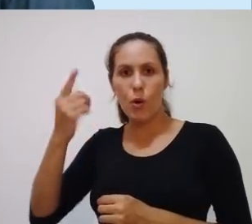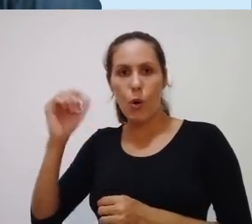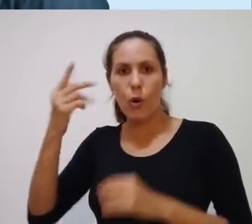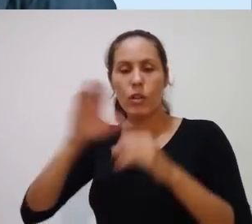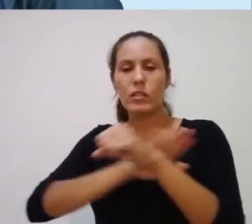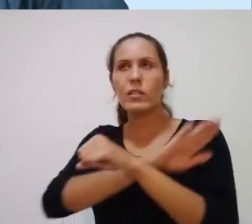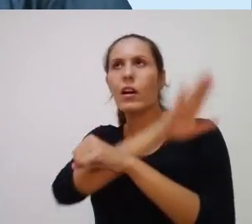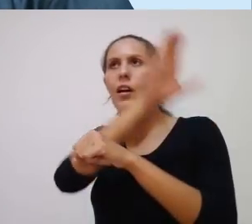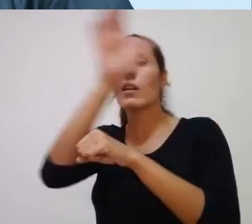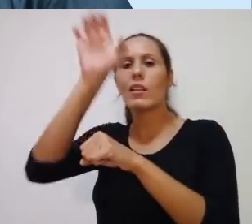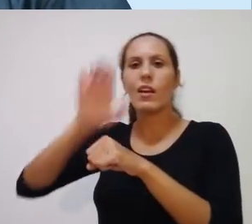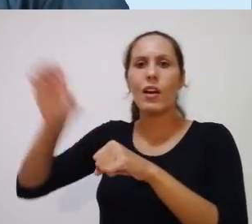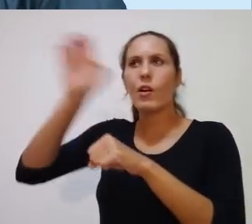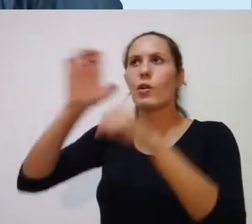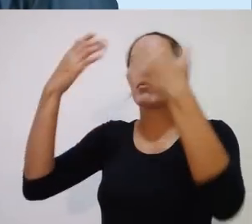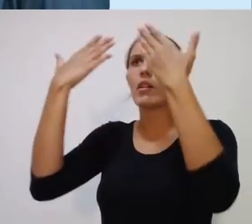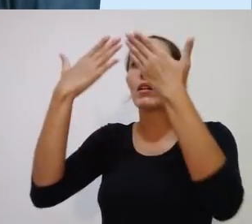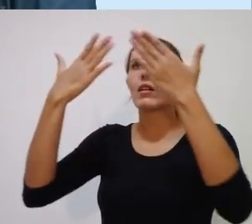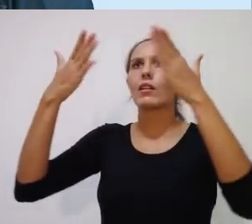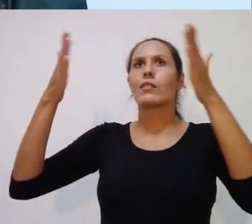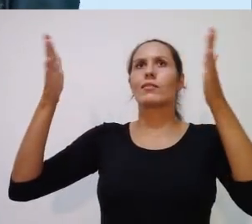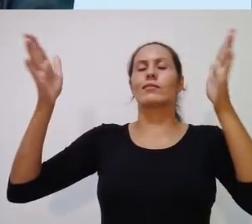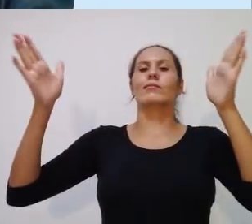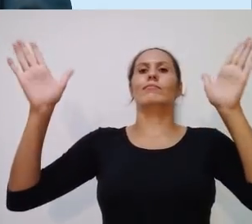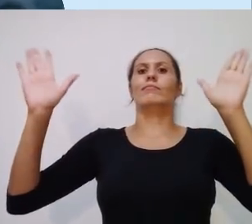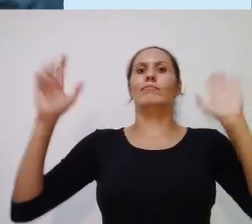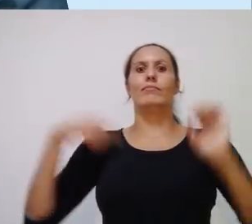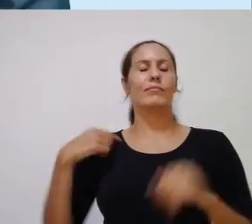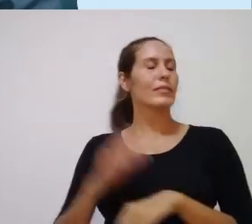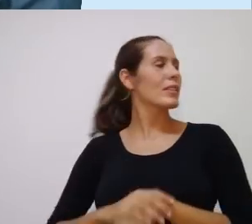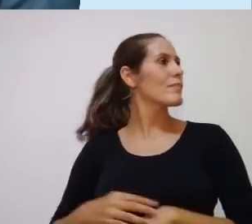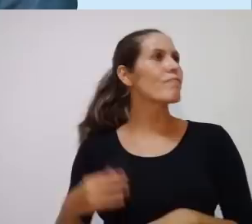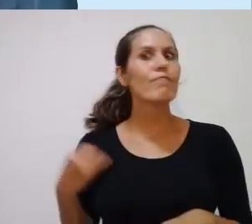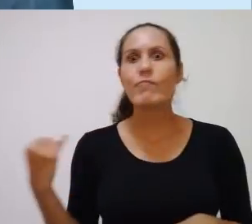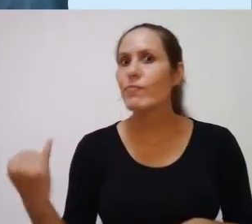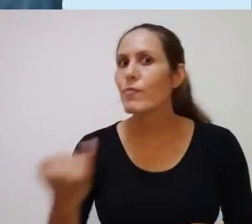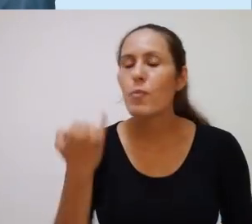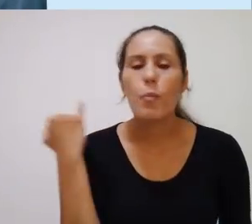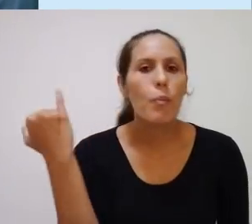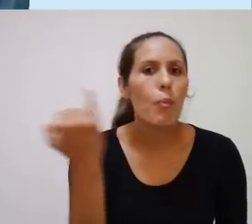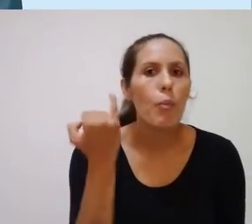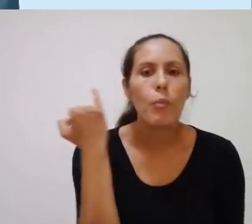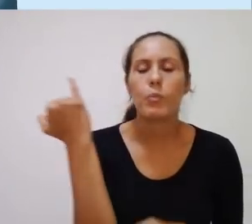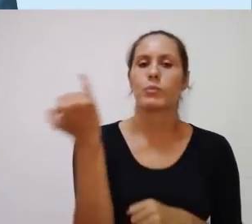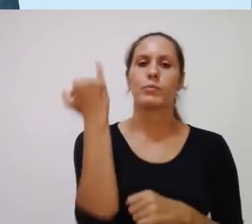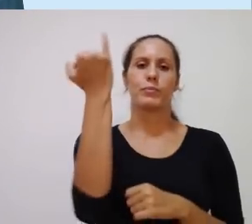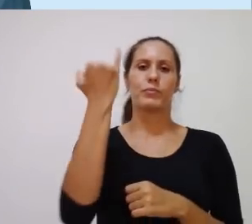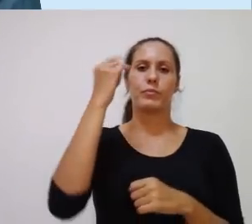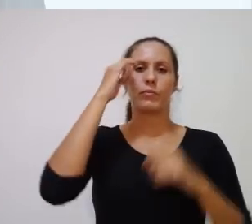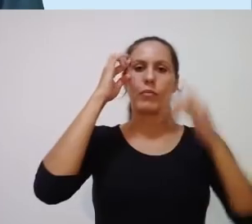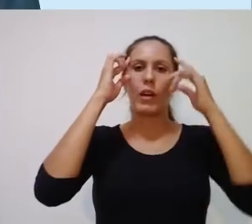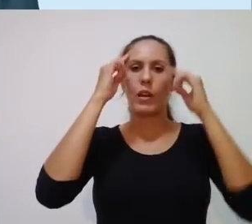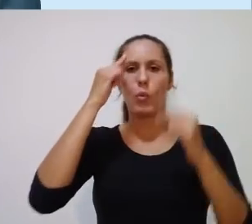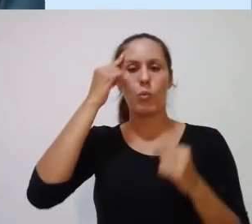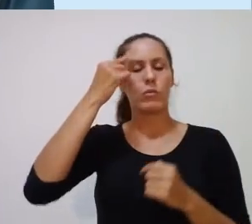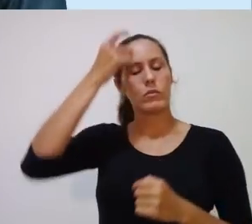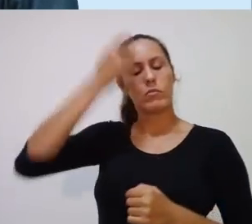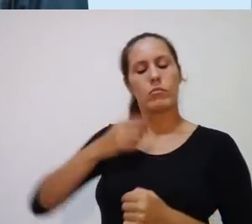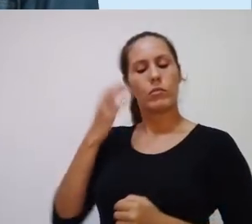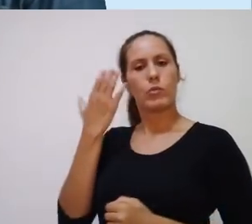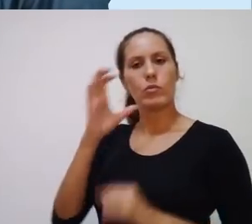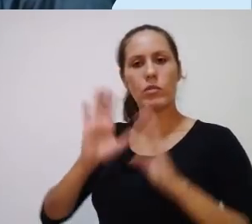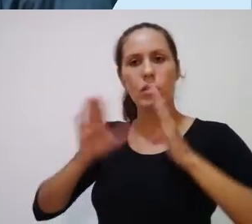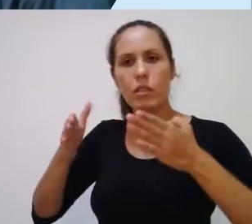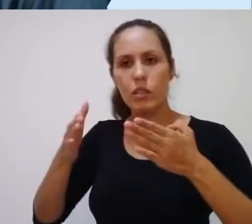Europeia. Isso para a gente traz uma relevância muito grande para o pensamento científico. Então, diante de